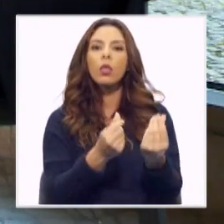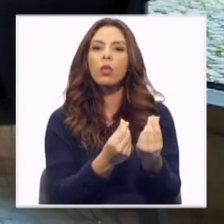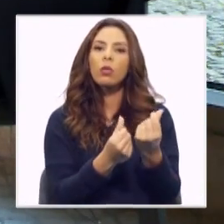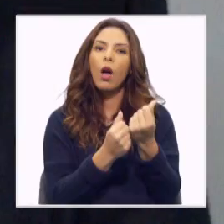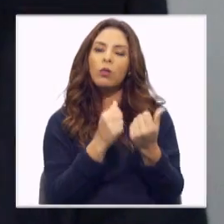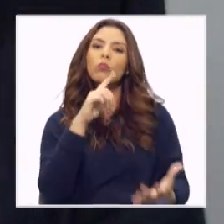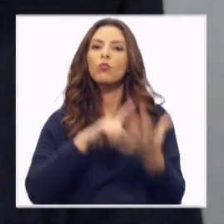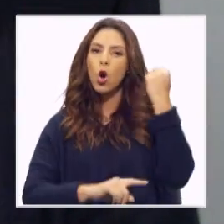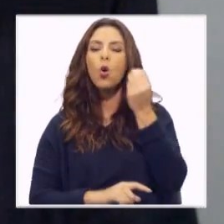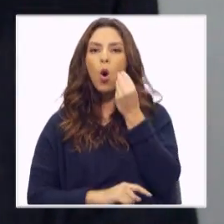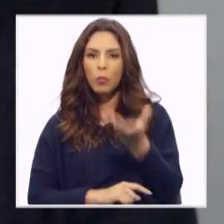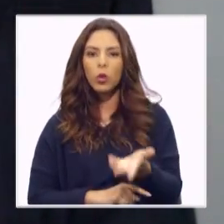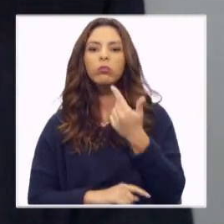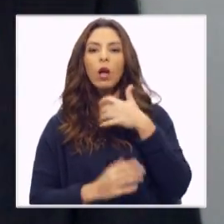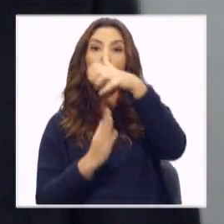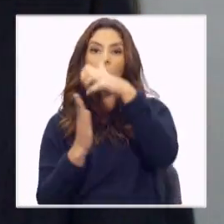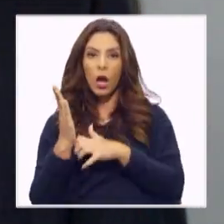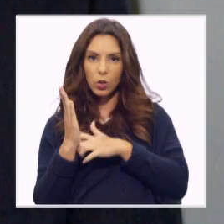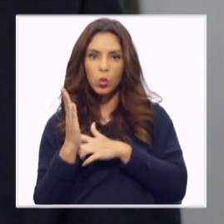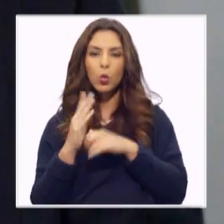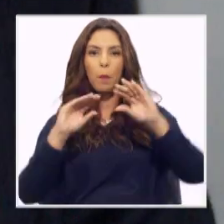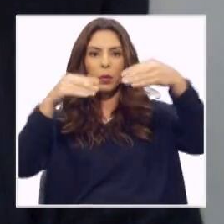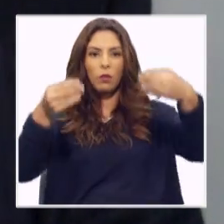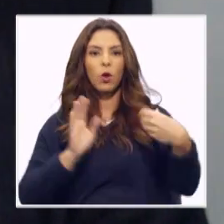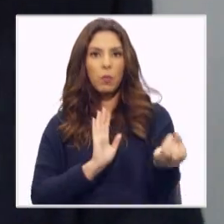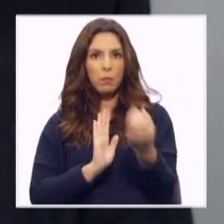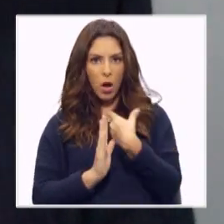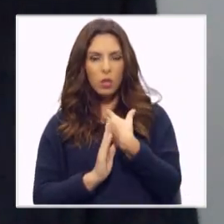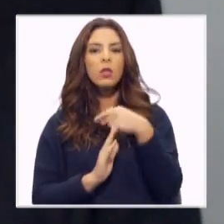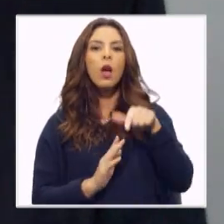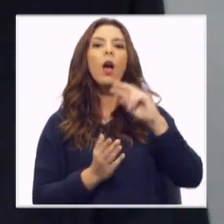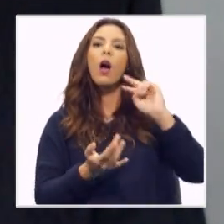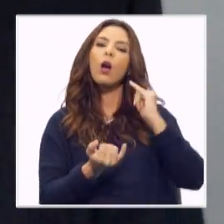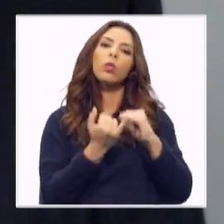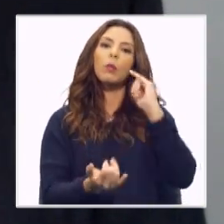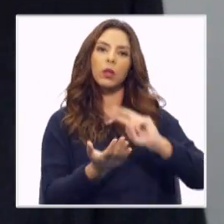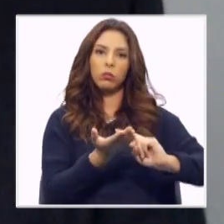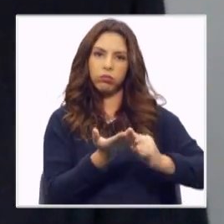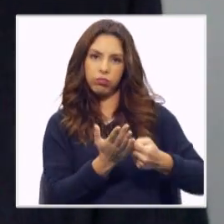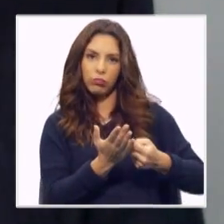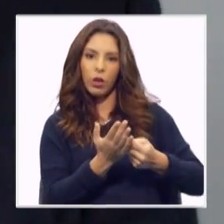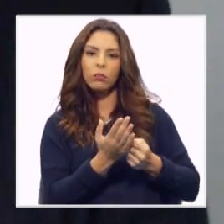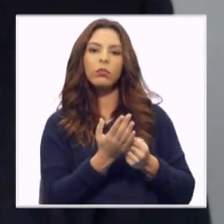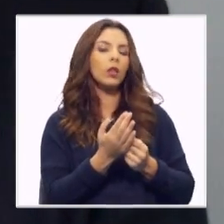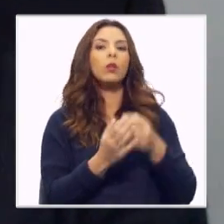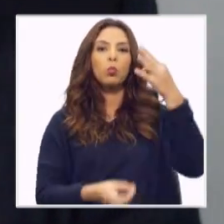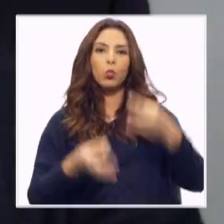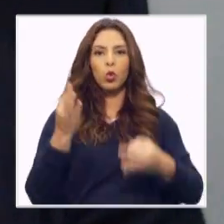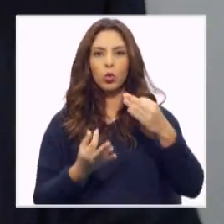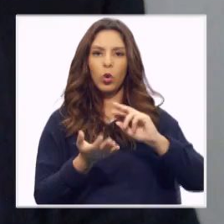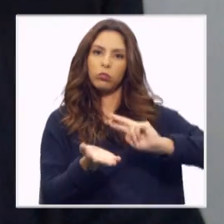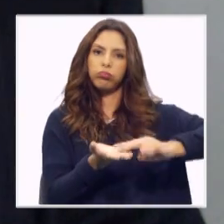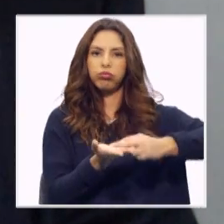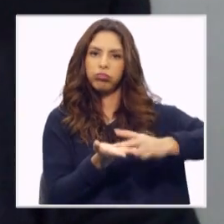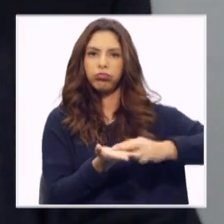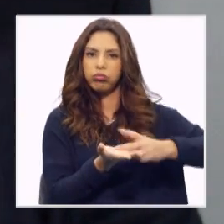garantir essa qualidade? Ora bem, o que acontece é, temos texto a entrar na plataforma e primeiro há uma tradução automática que é feita por um